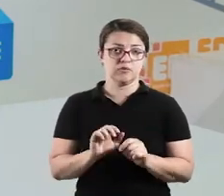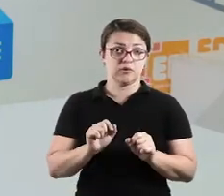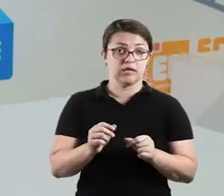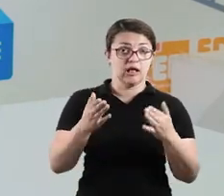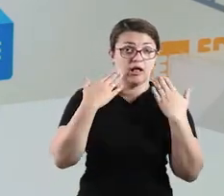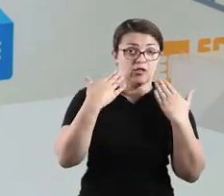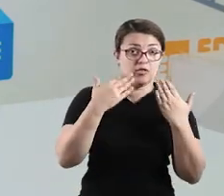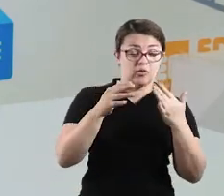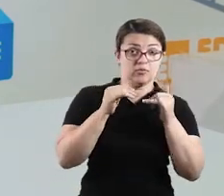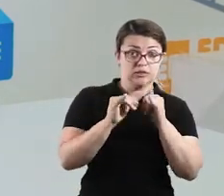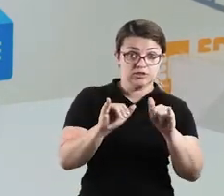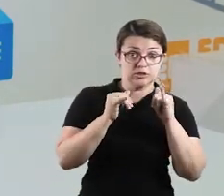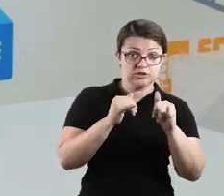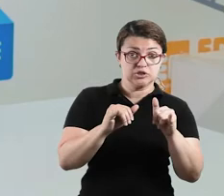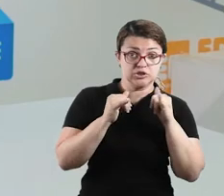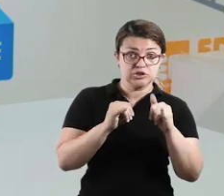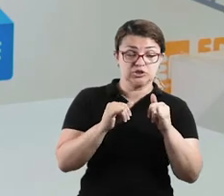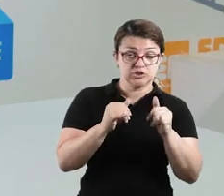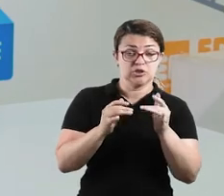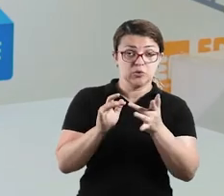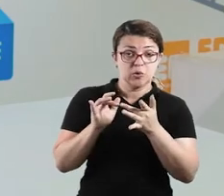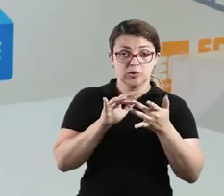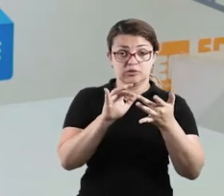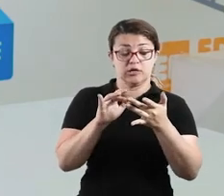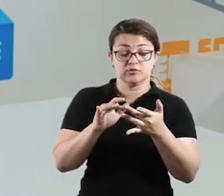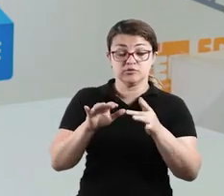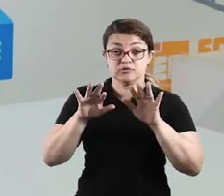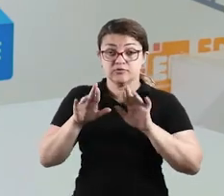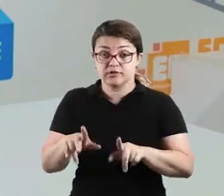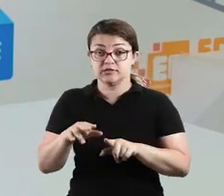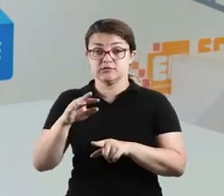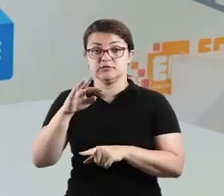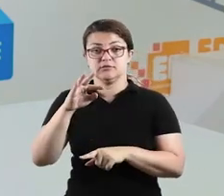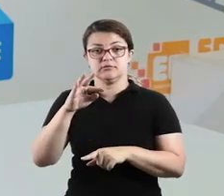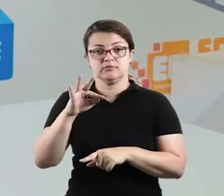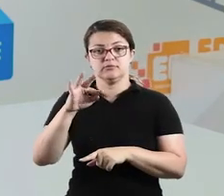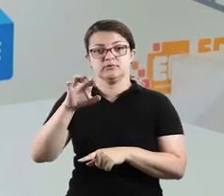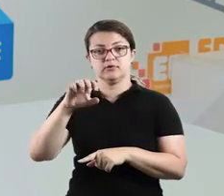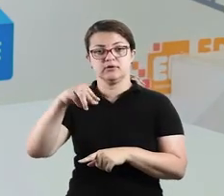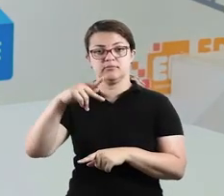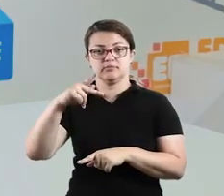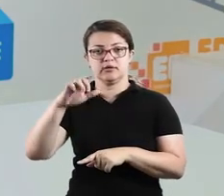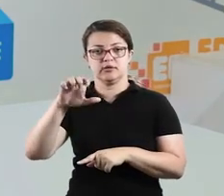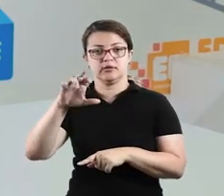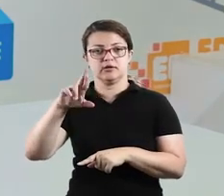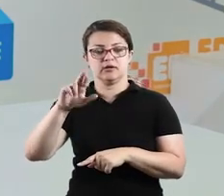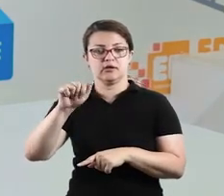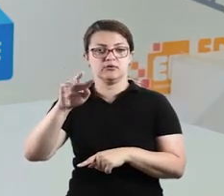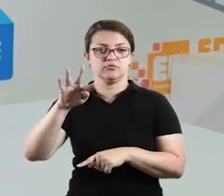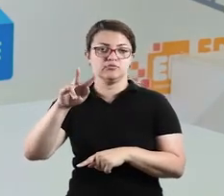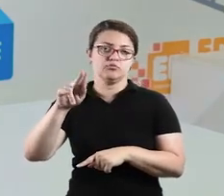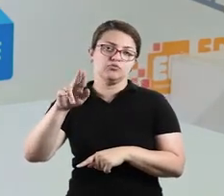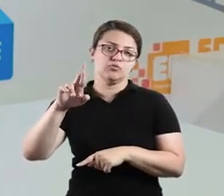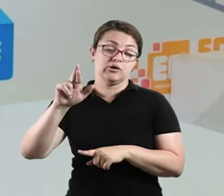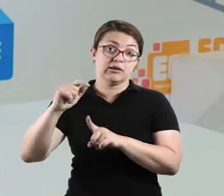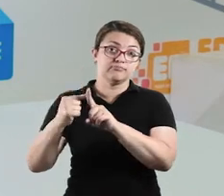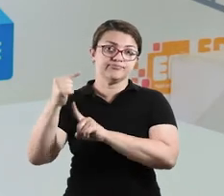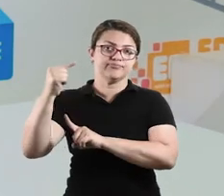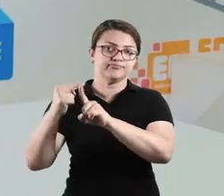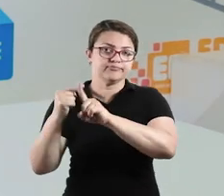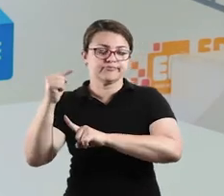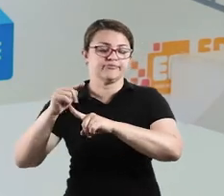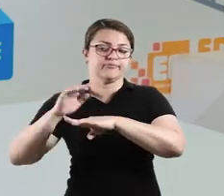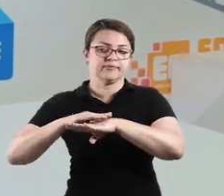fácil. Calor é uma energia gerada e temperatura é o valor daquela medição que eu vou fazer.